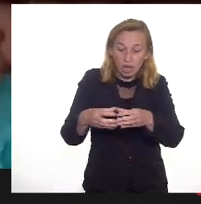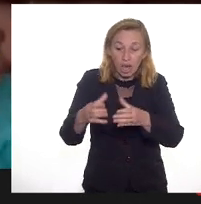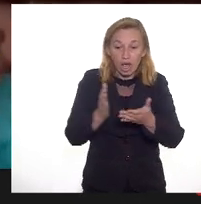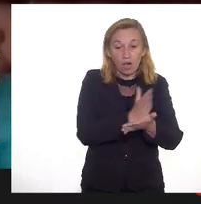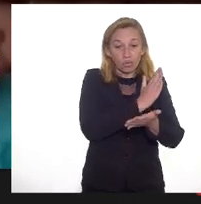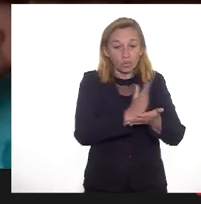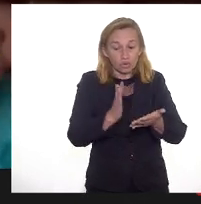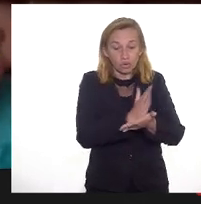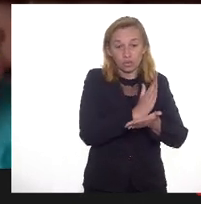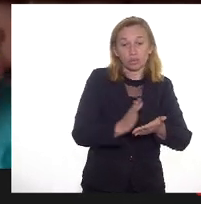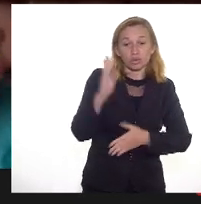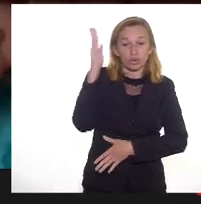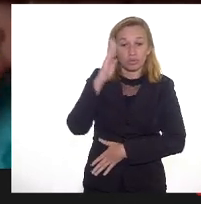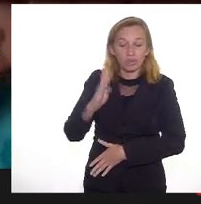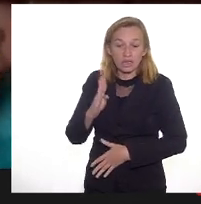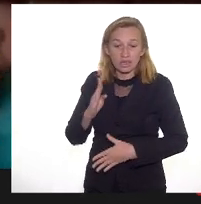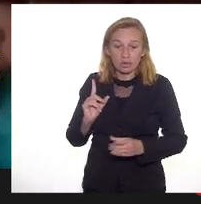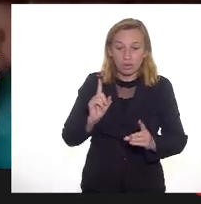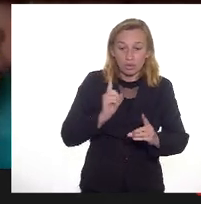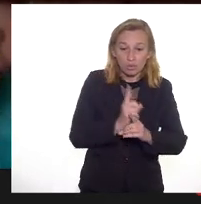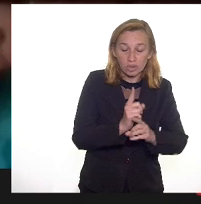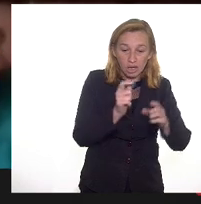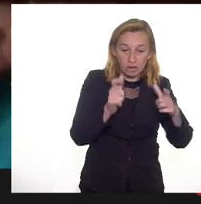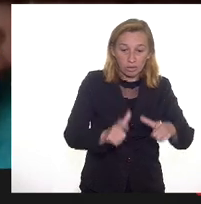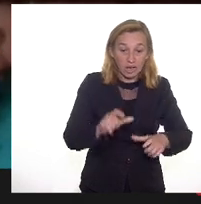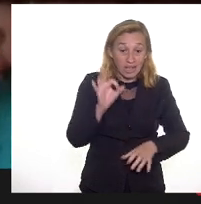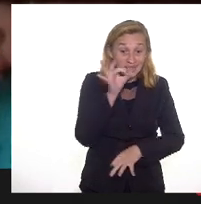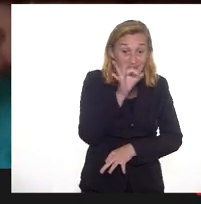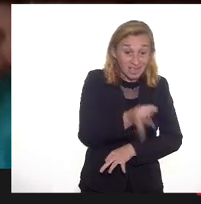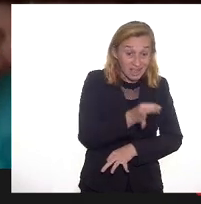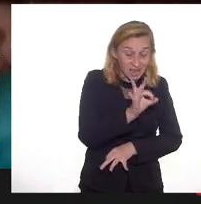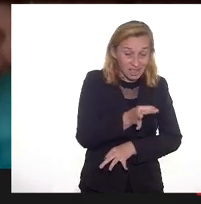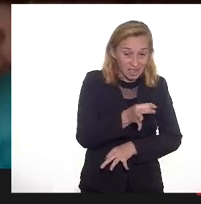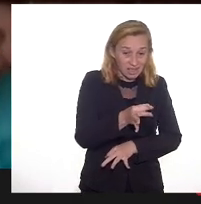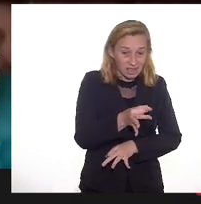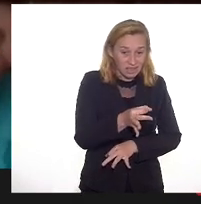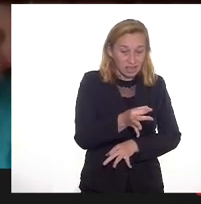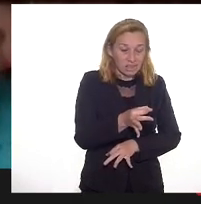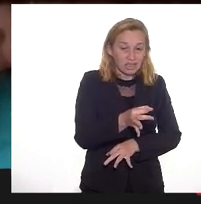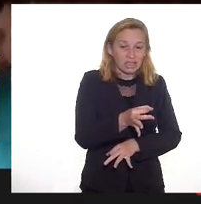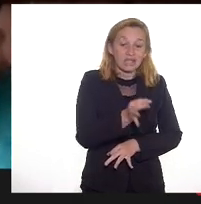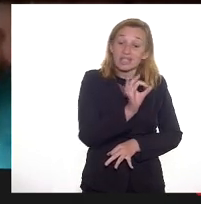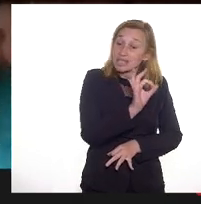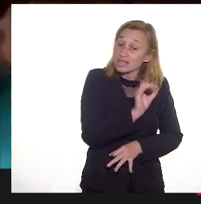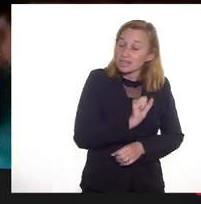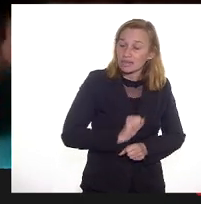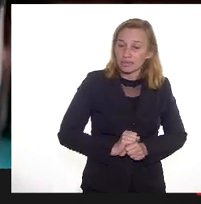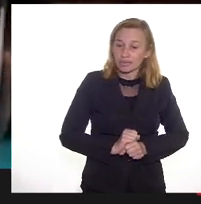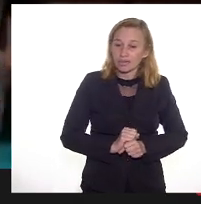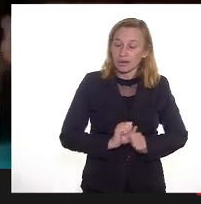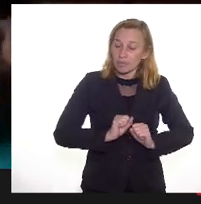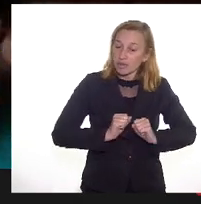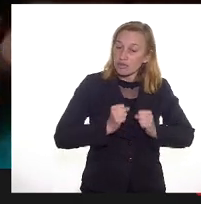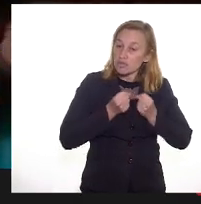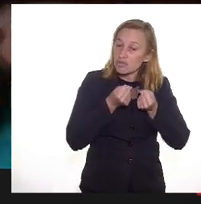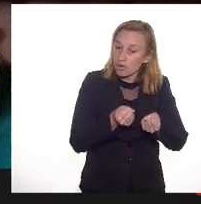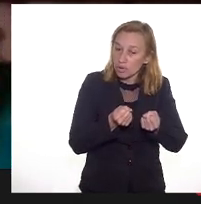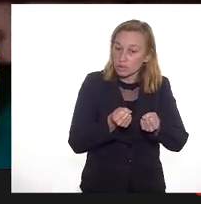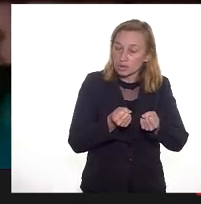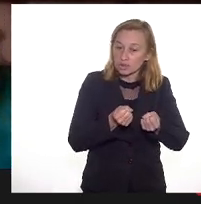no Brasil encontraram um ambiente propício para reiteradamente reforçar